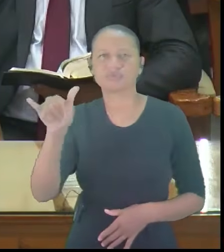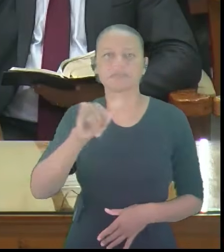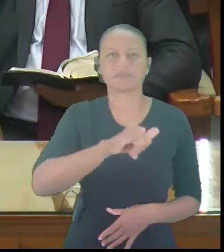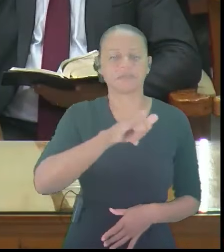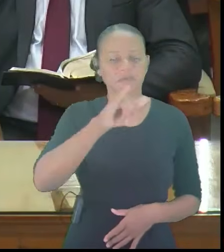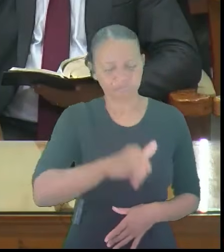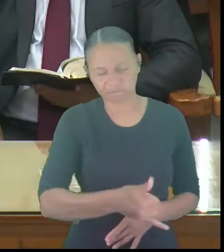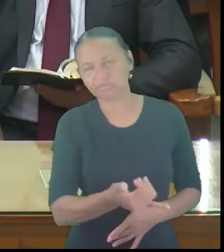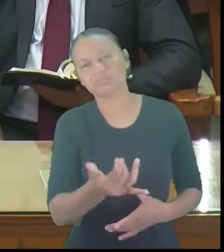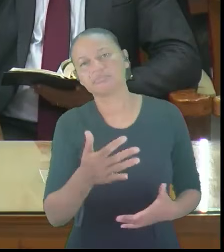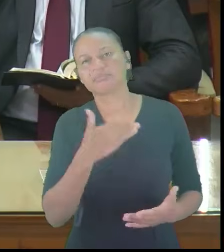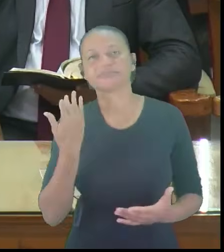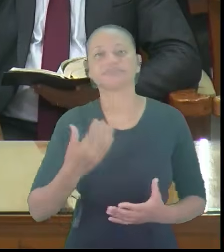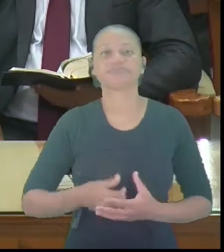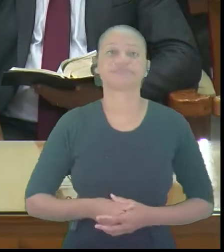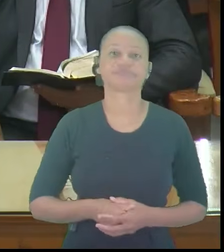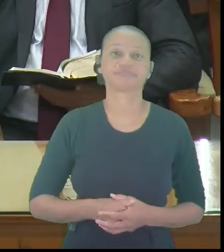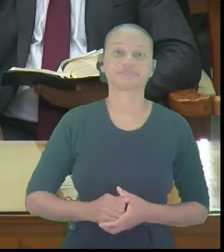ele morreu.